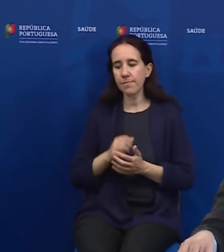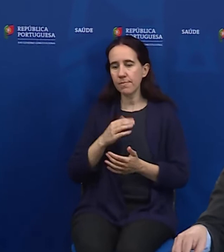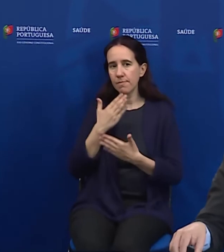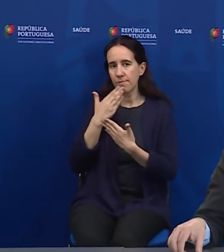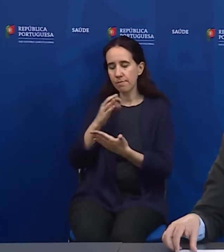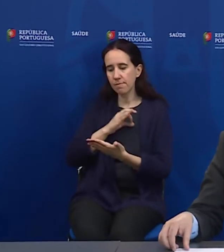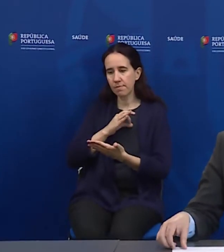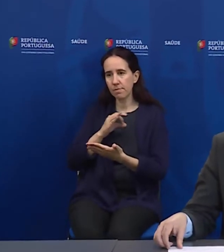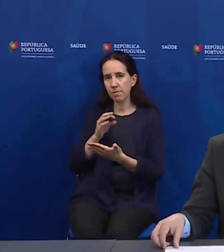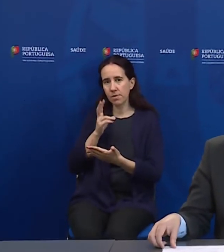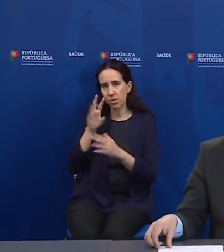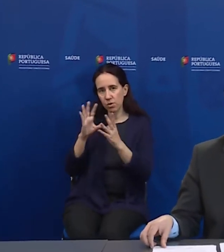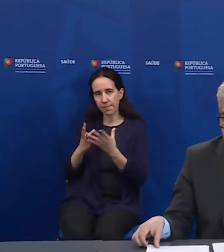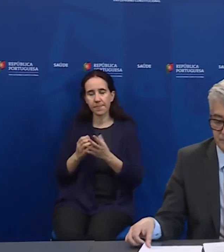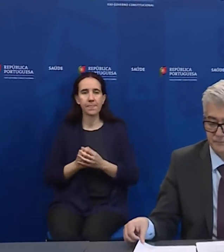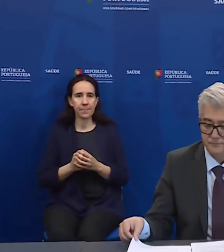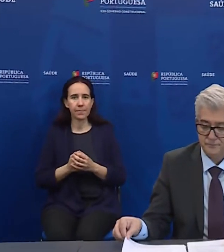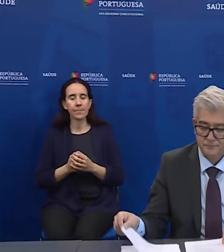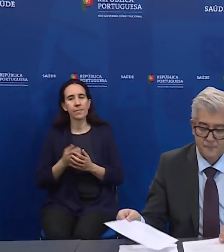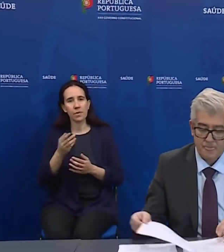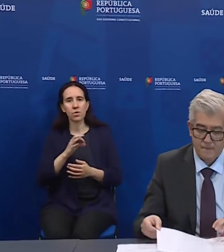Sr. Diretor-Geral, Srs. Jornalistas.